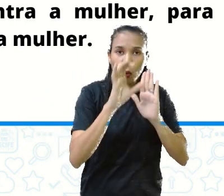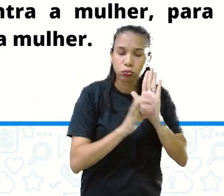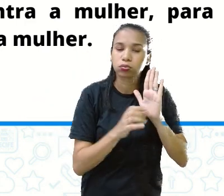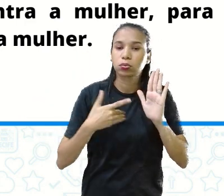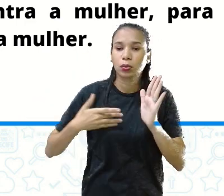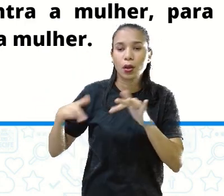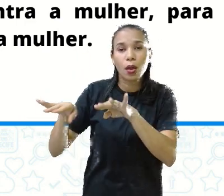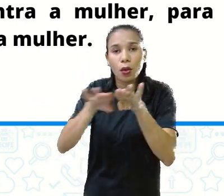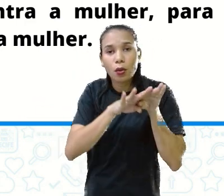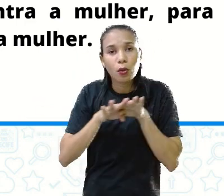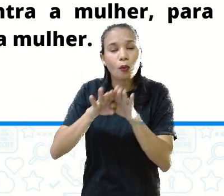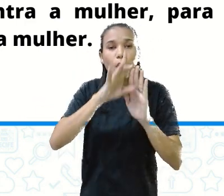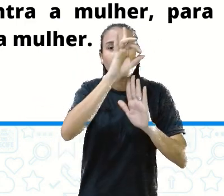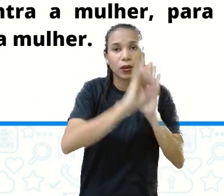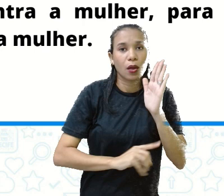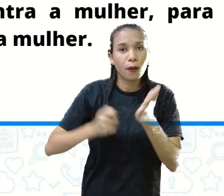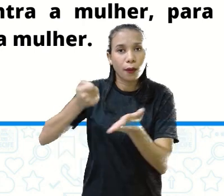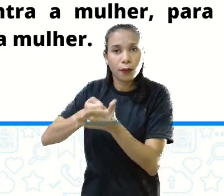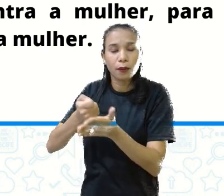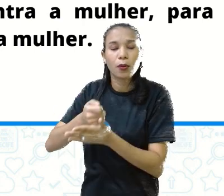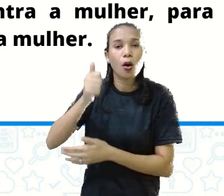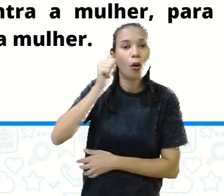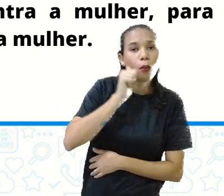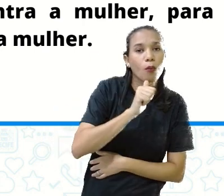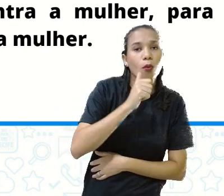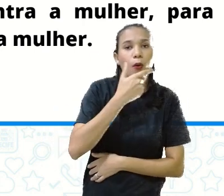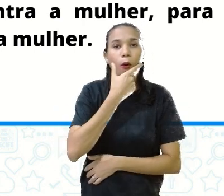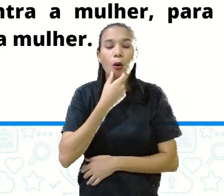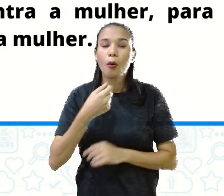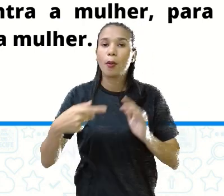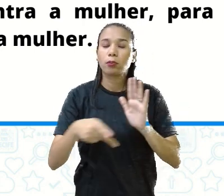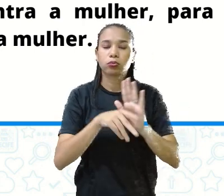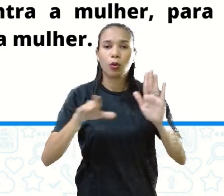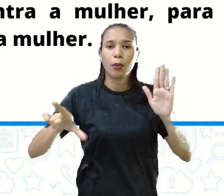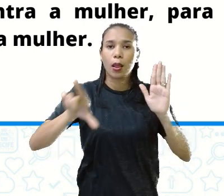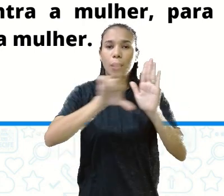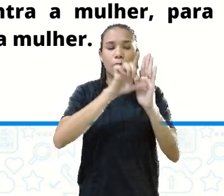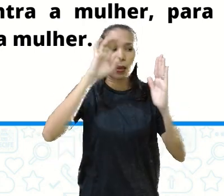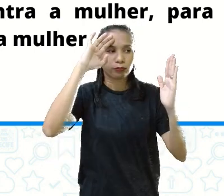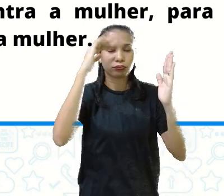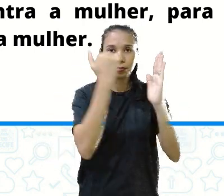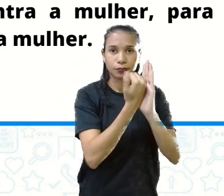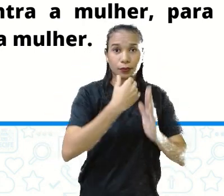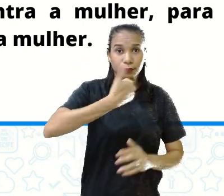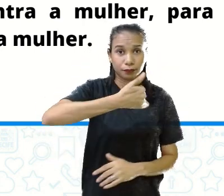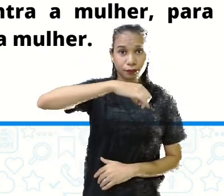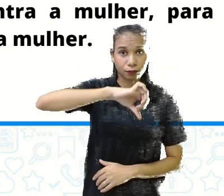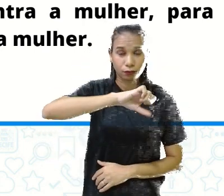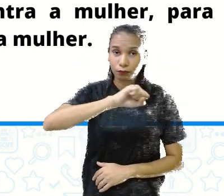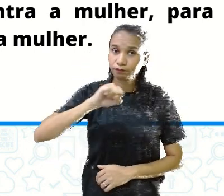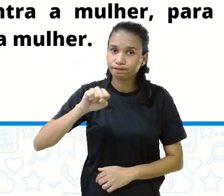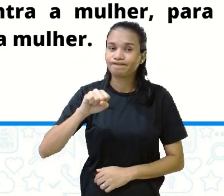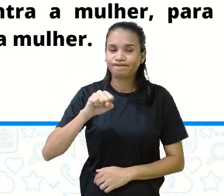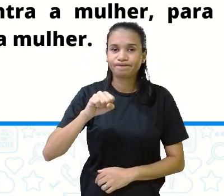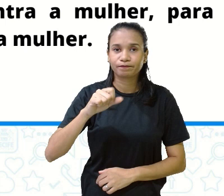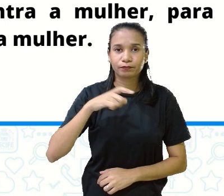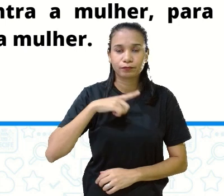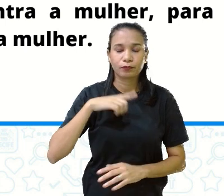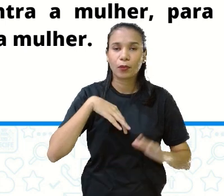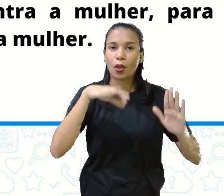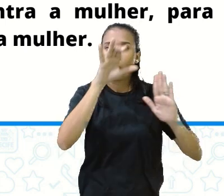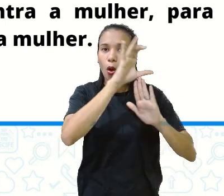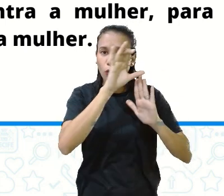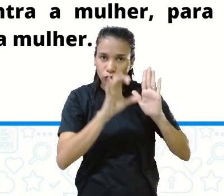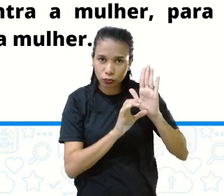e obrigações entre homens e mulheres perante a lei. 1988,